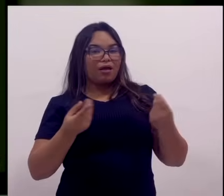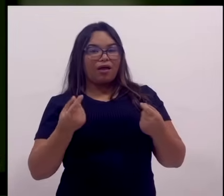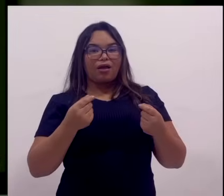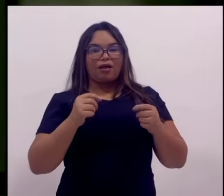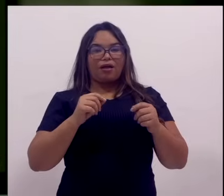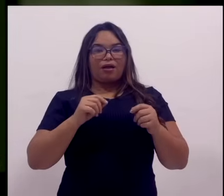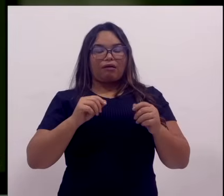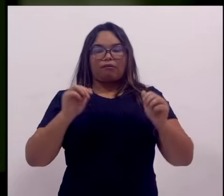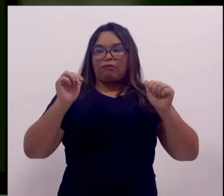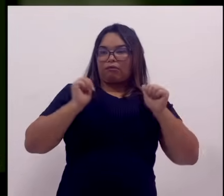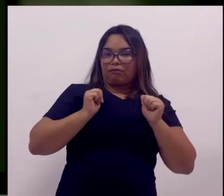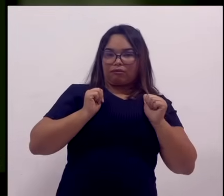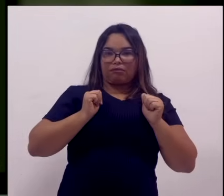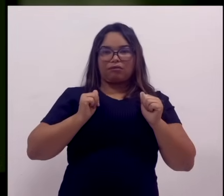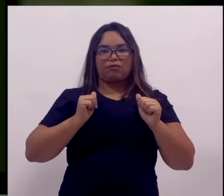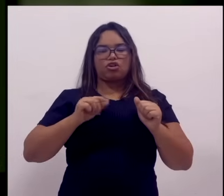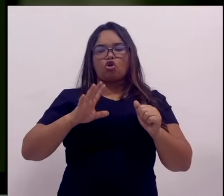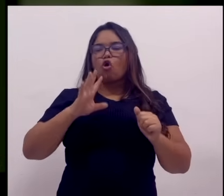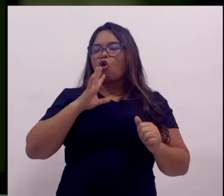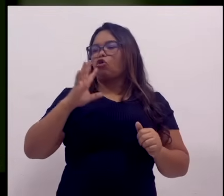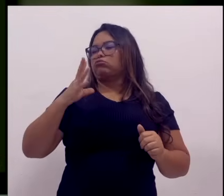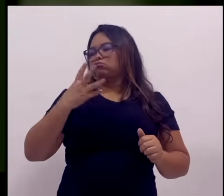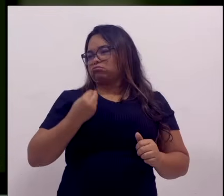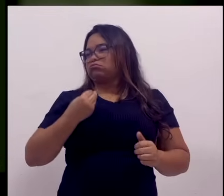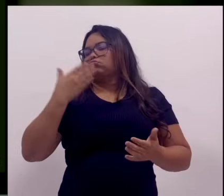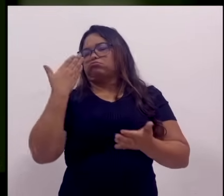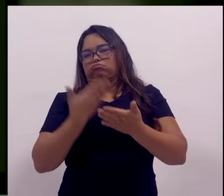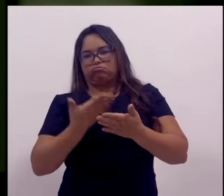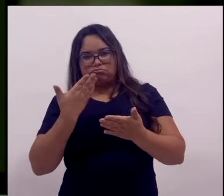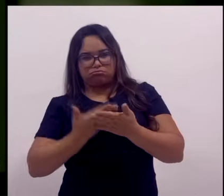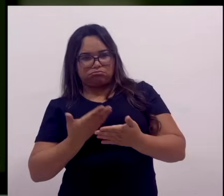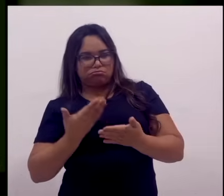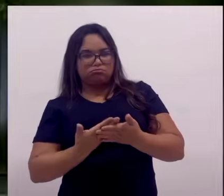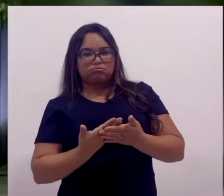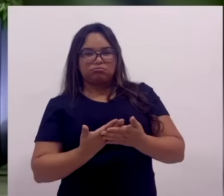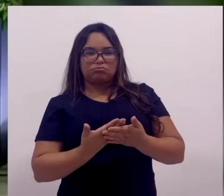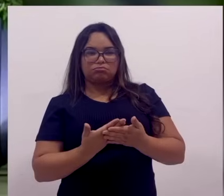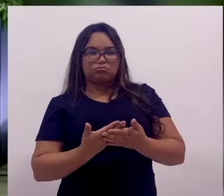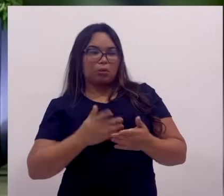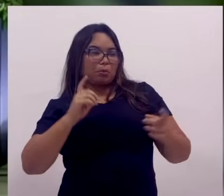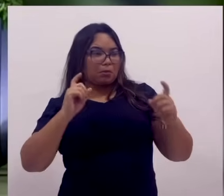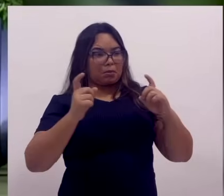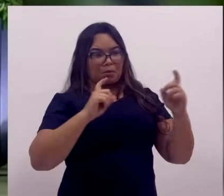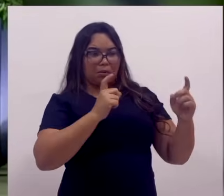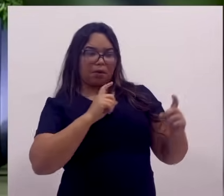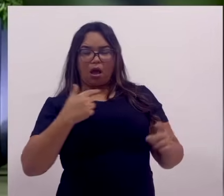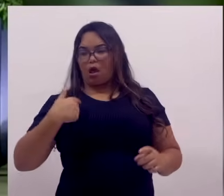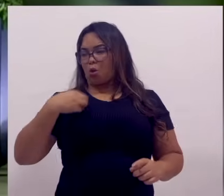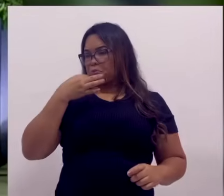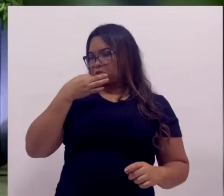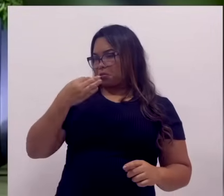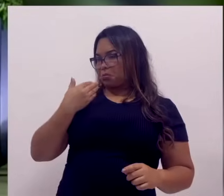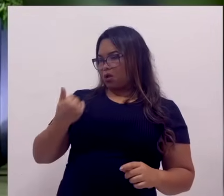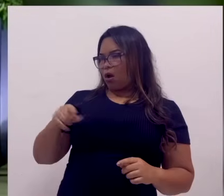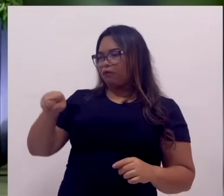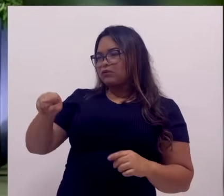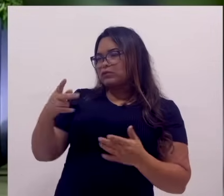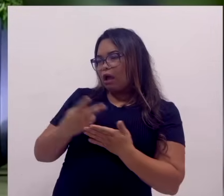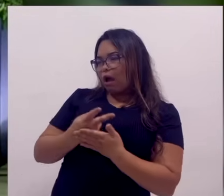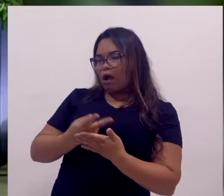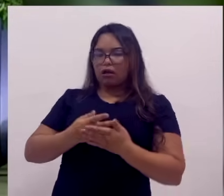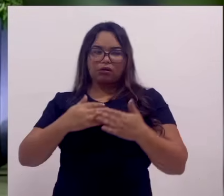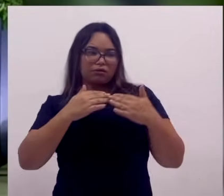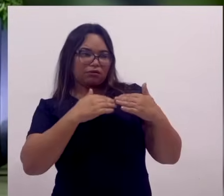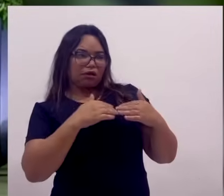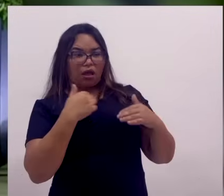Mas se vocês ficarem ociosos, isso não vai salvar vocês. Se vocês se tornarem ricos e abastados e